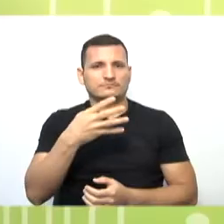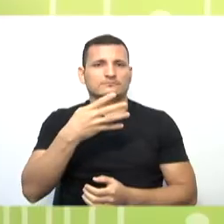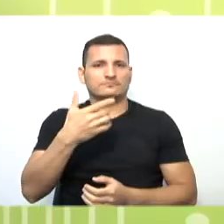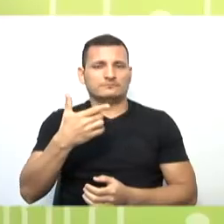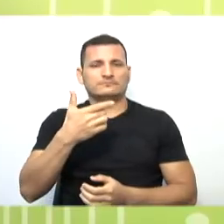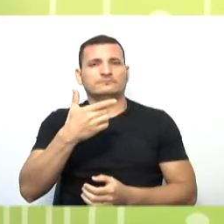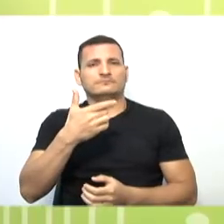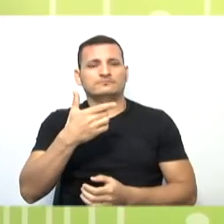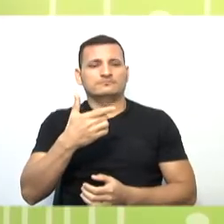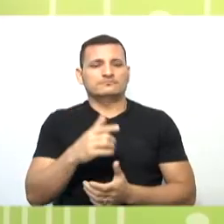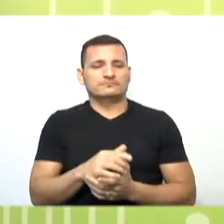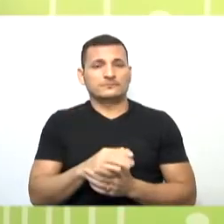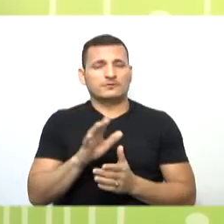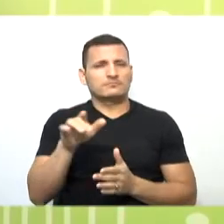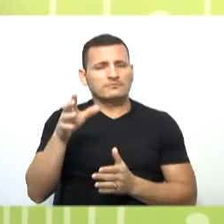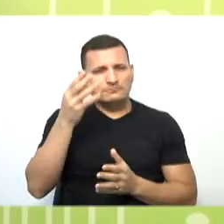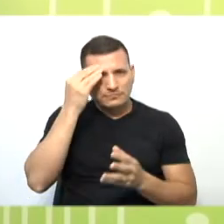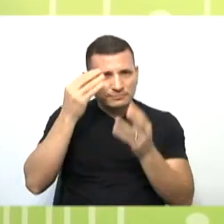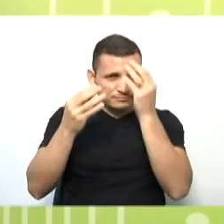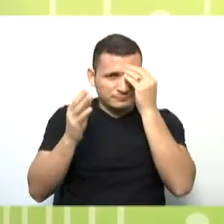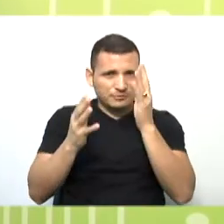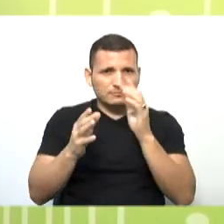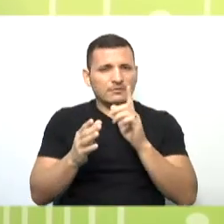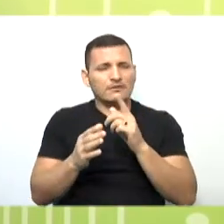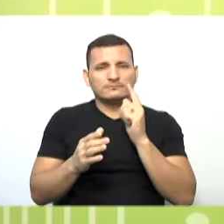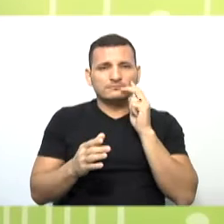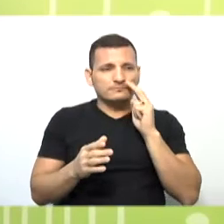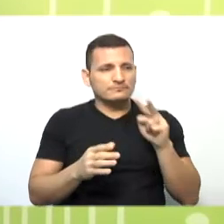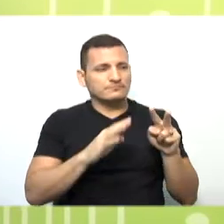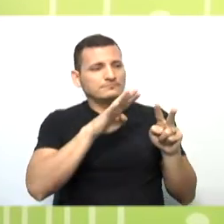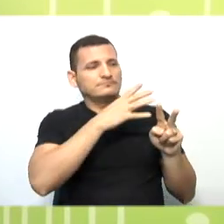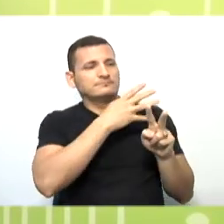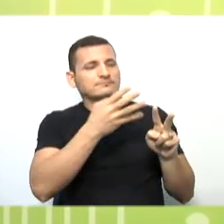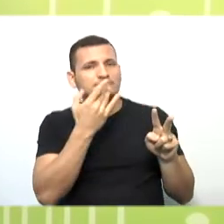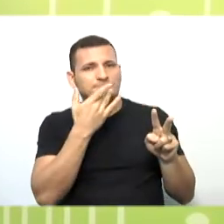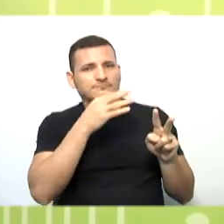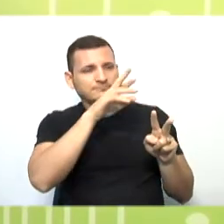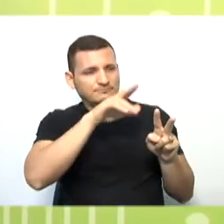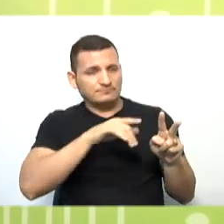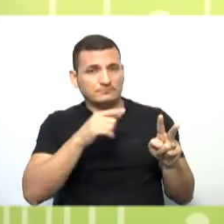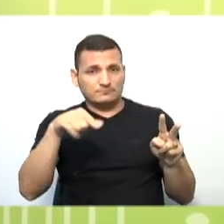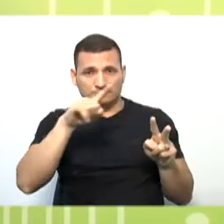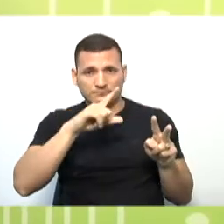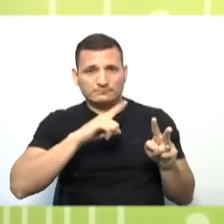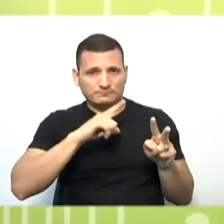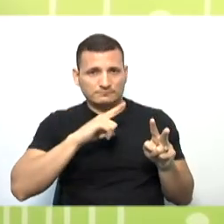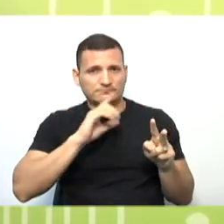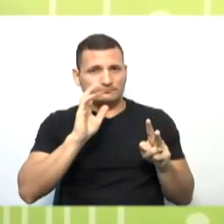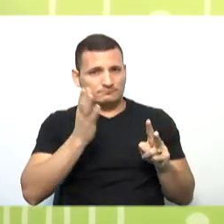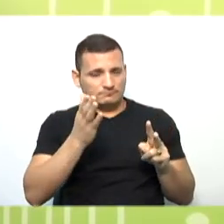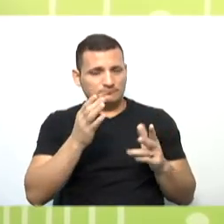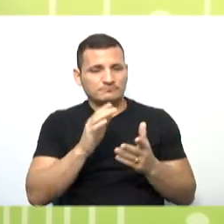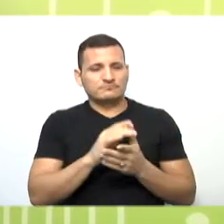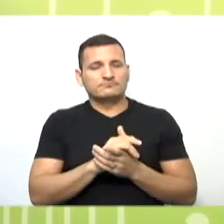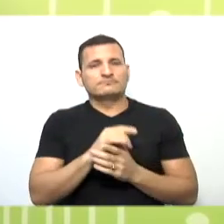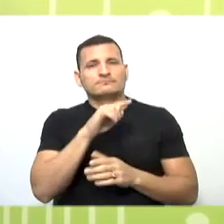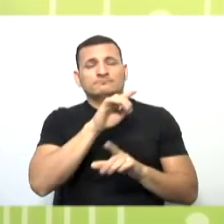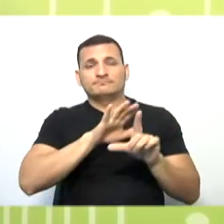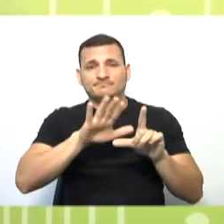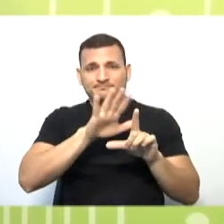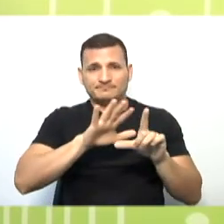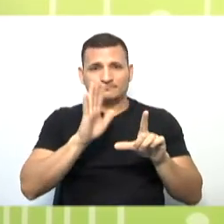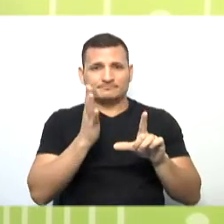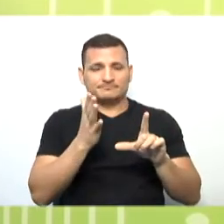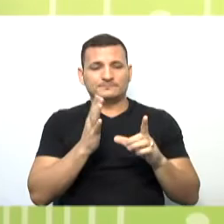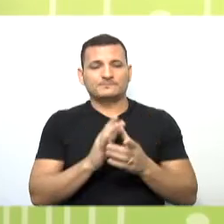já peguei esse código da tabela de cores de HTML, que vocês também já têm disponível isso daí no ambiente virtual